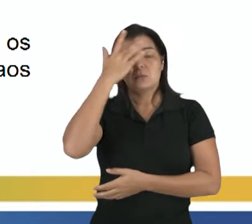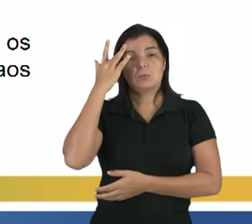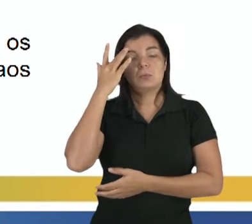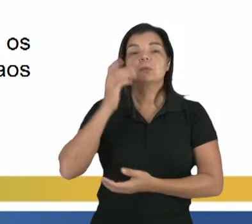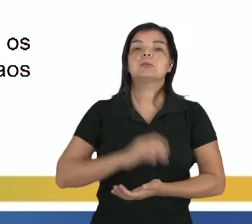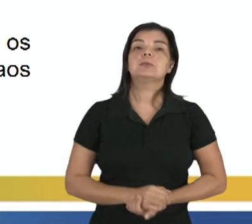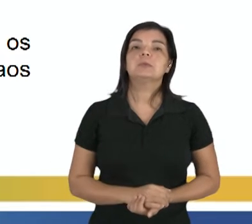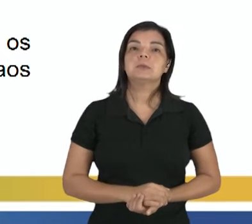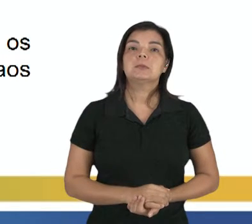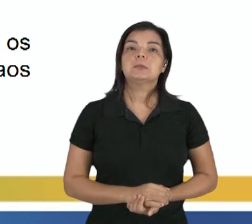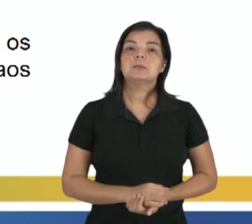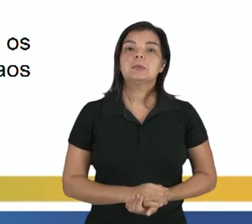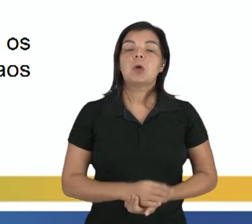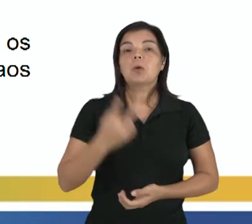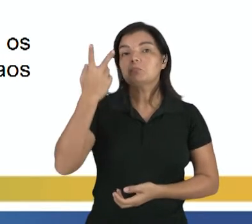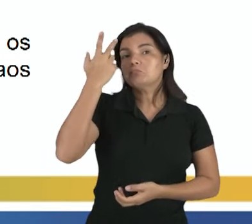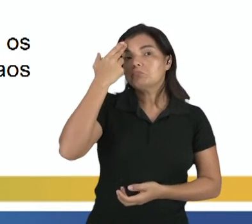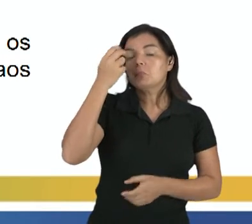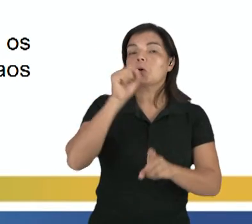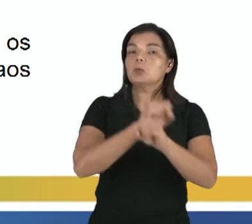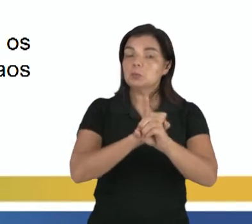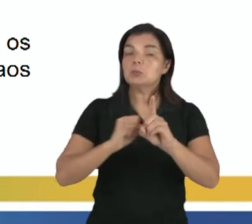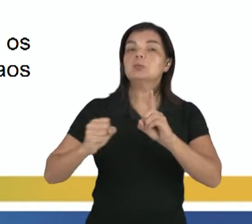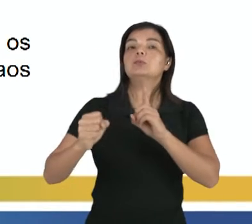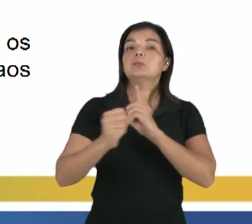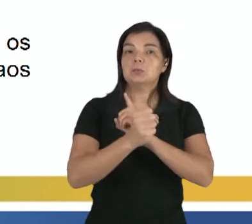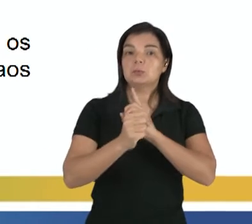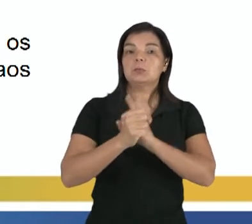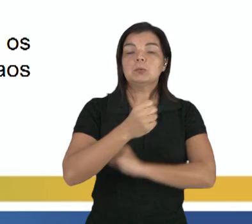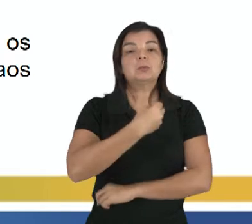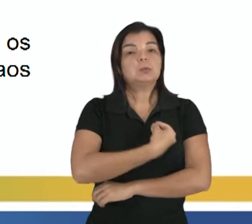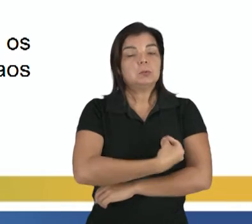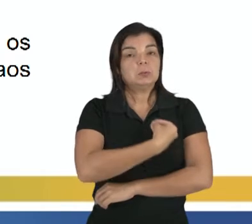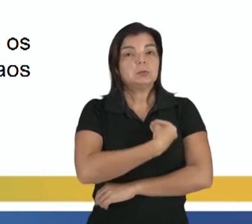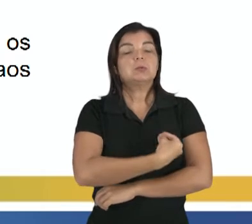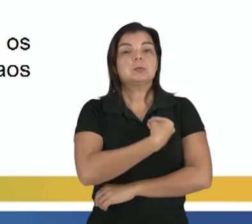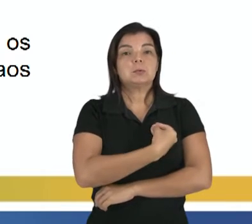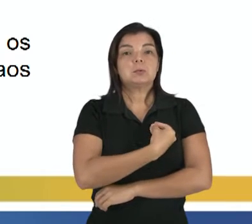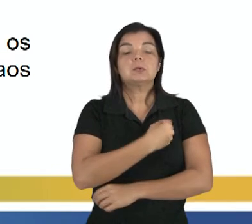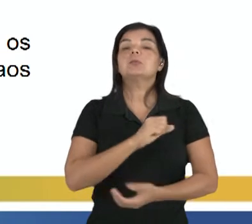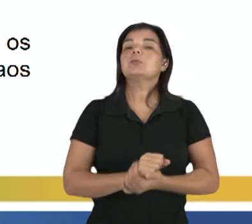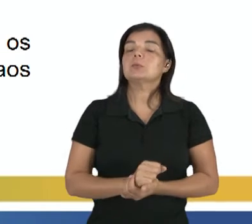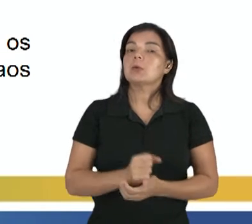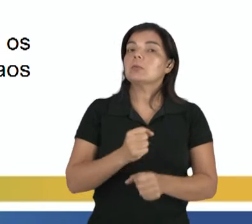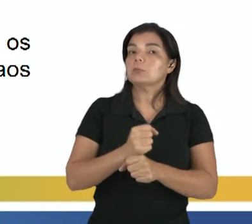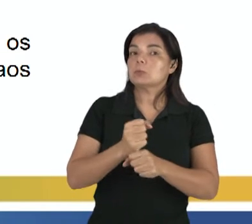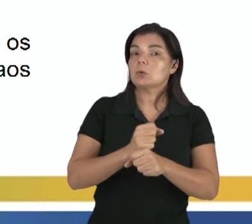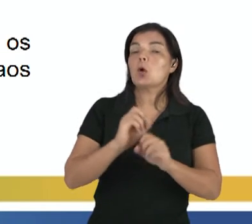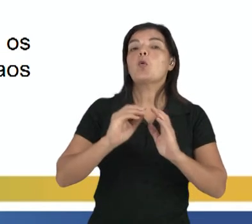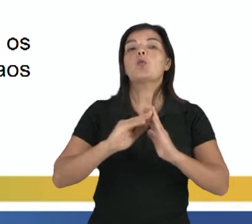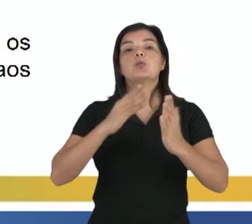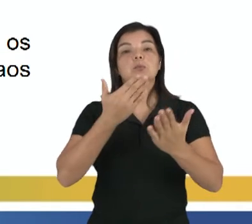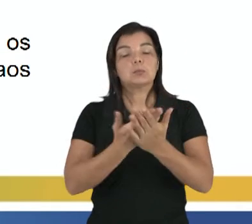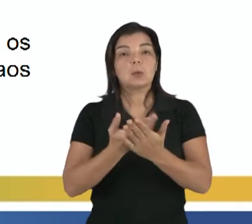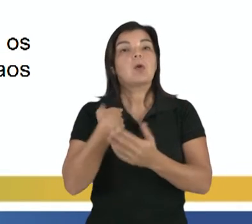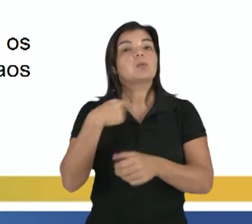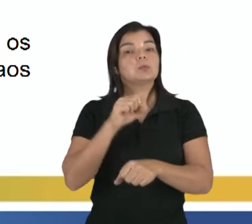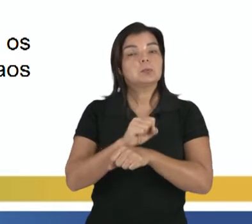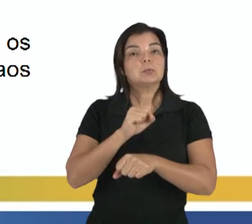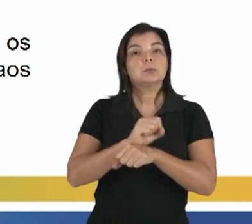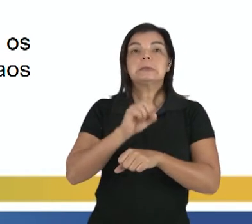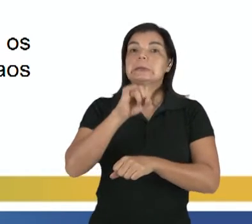pessoas, né? Naturalmente, em uma sociedade que se vive mais, se passa mais tempo na escola, é o que se